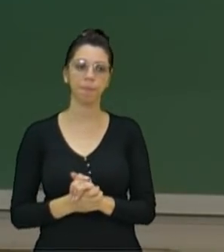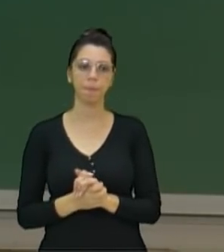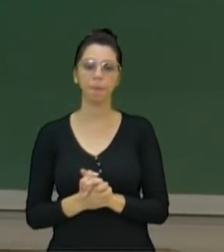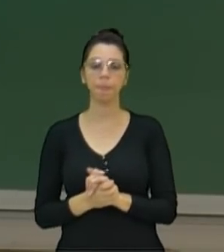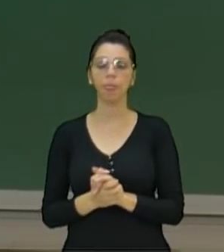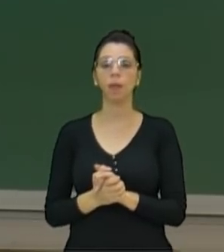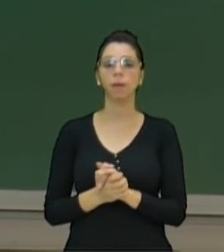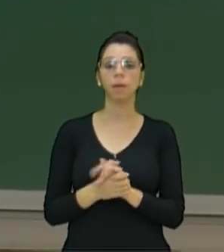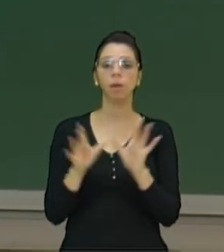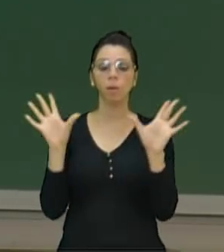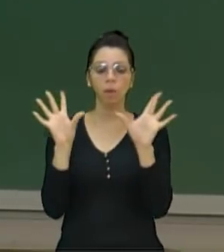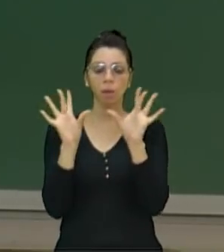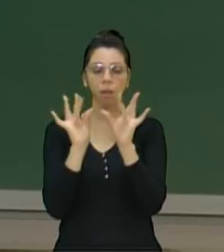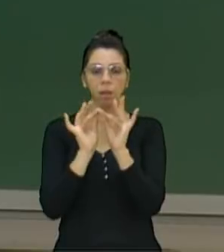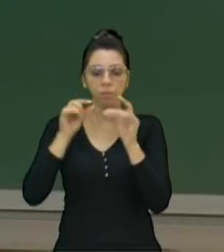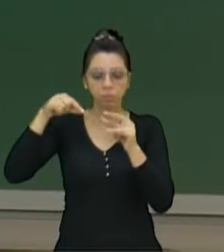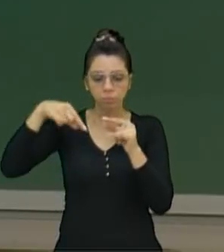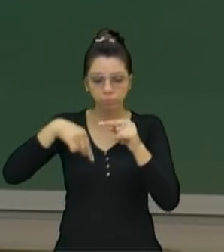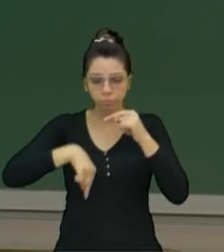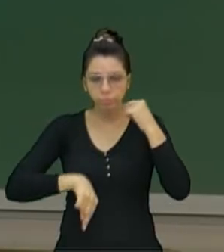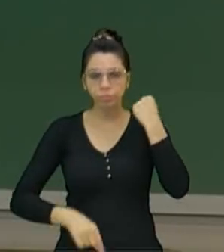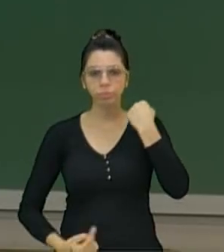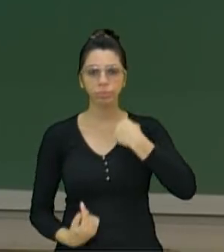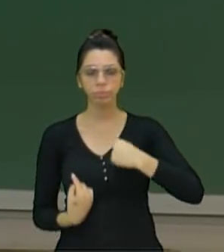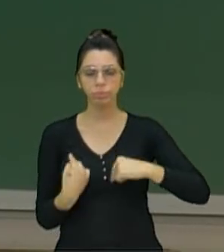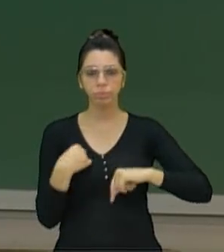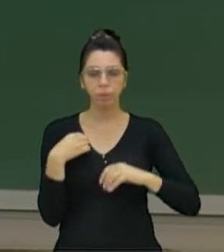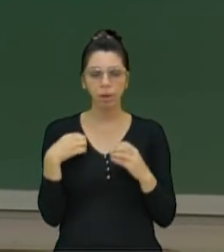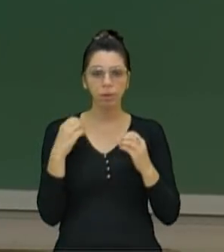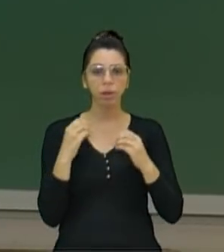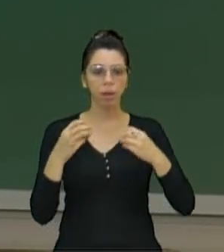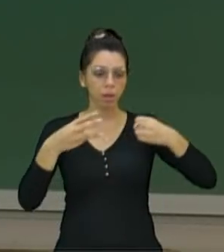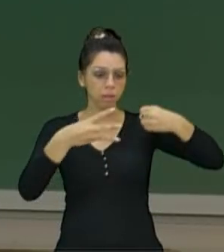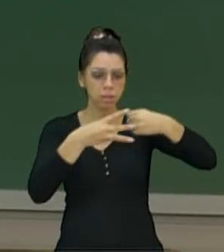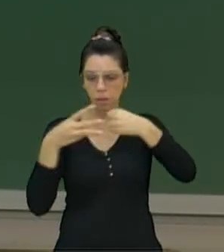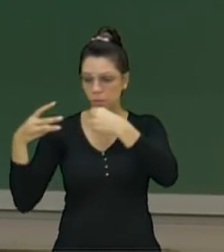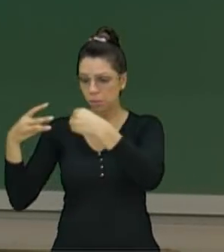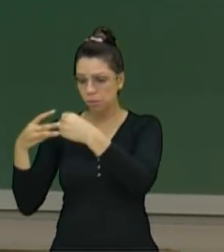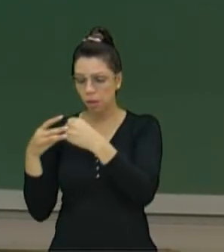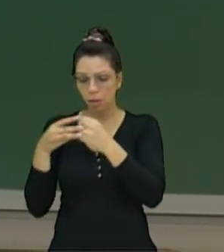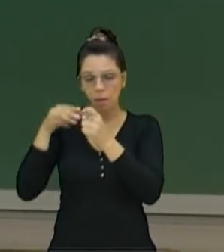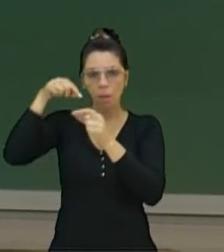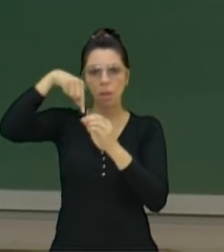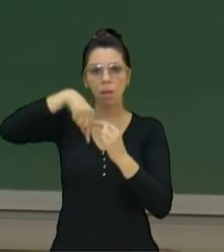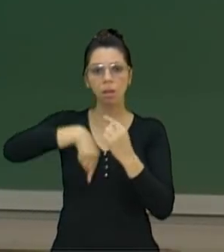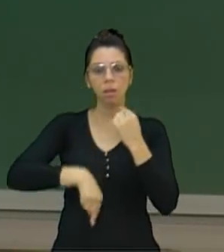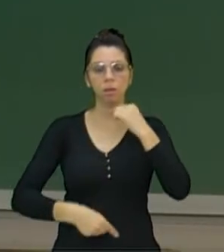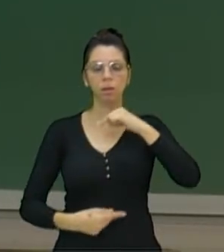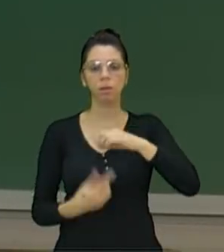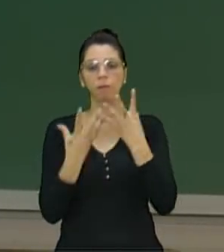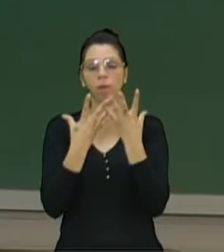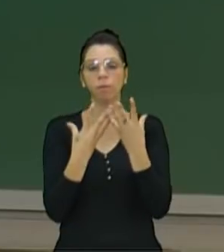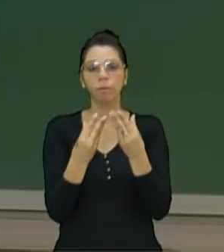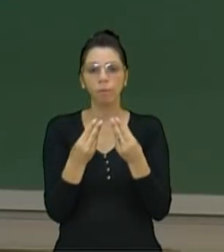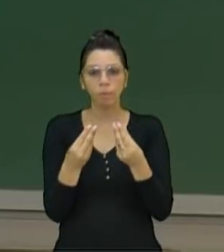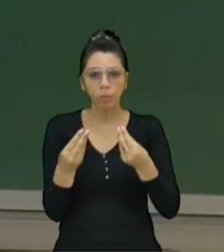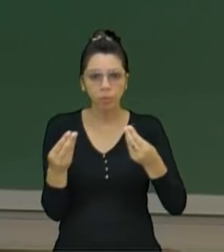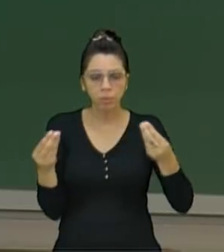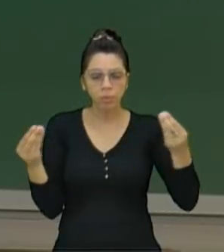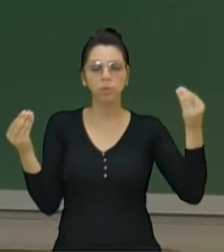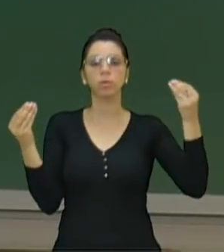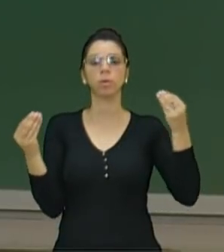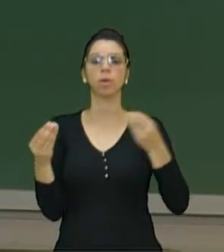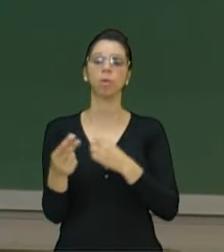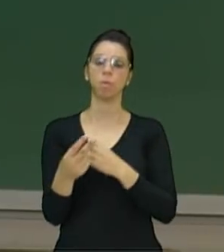nos vasos sanguíneos e que também está entre as células, ele vai sendo drenado e filtrado também pelo